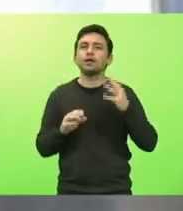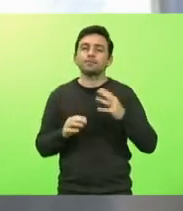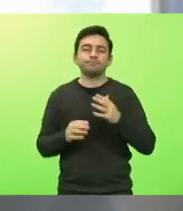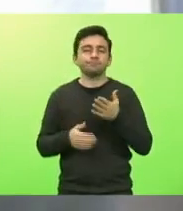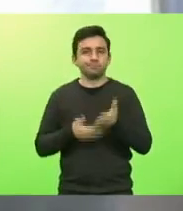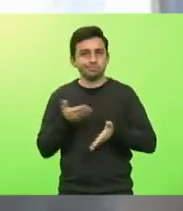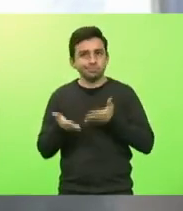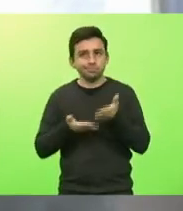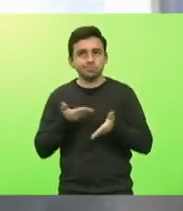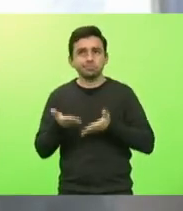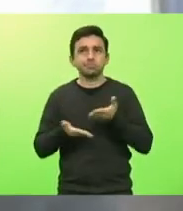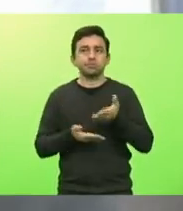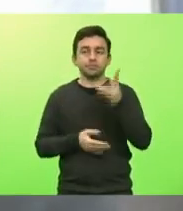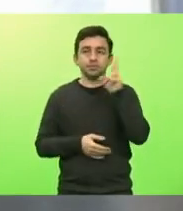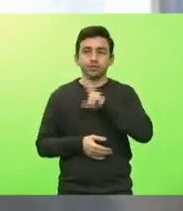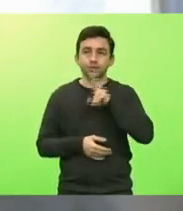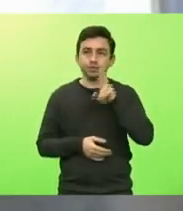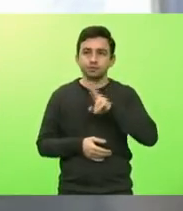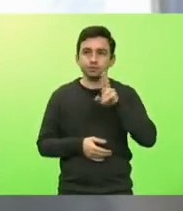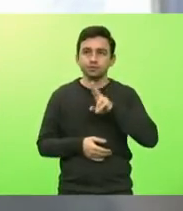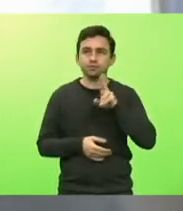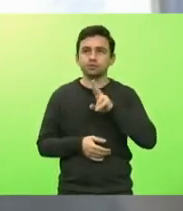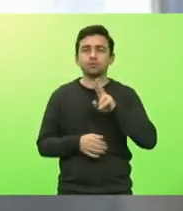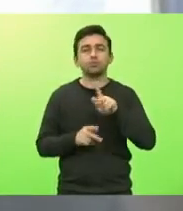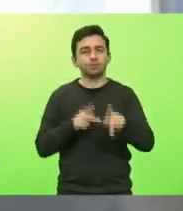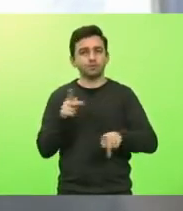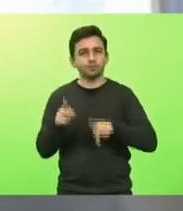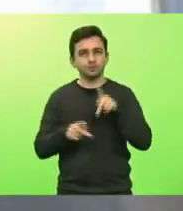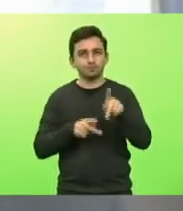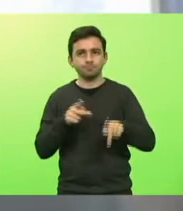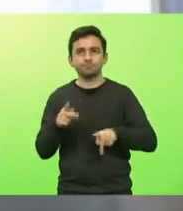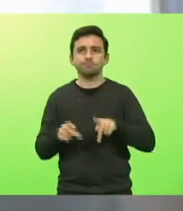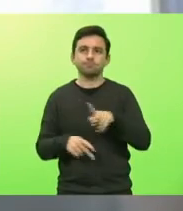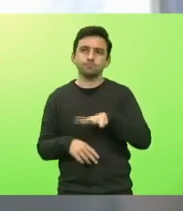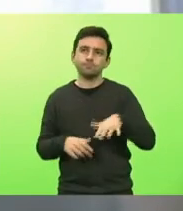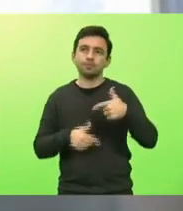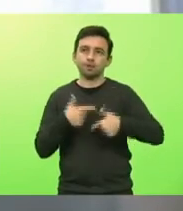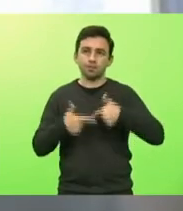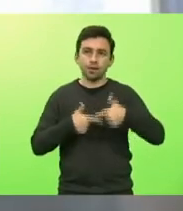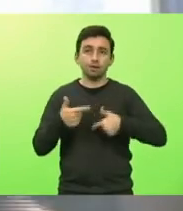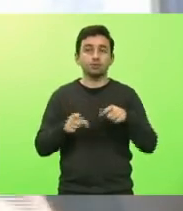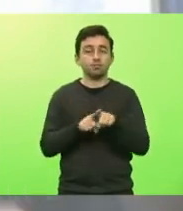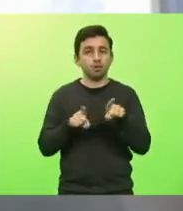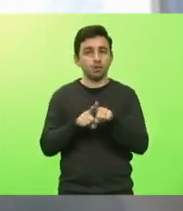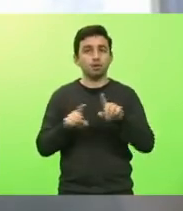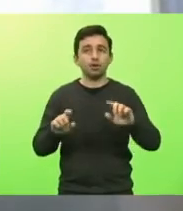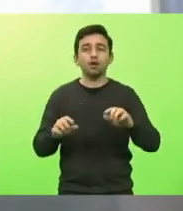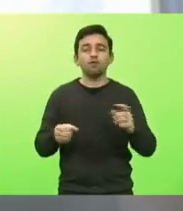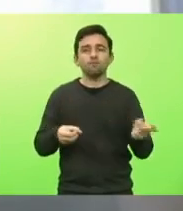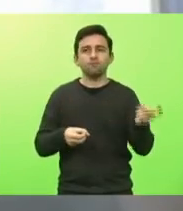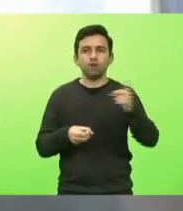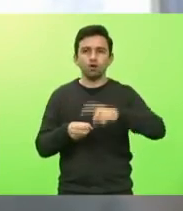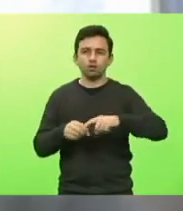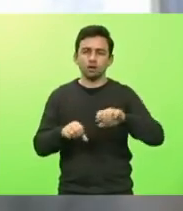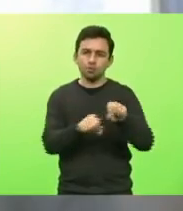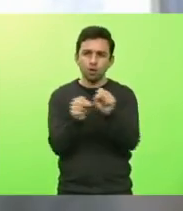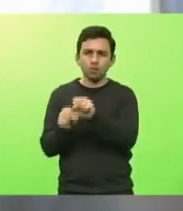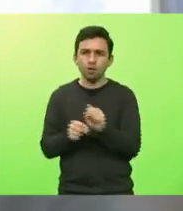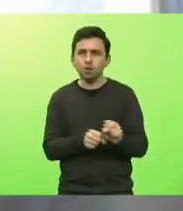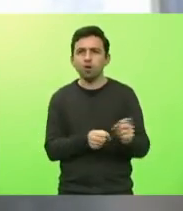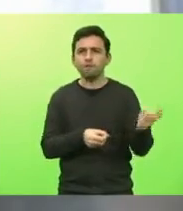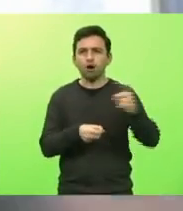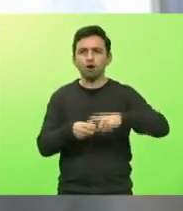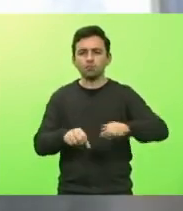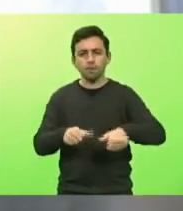de emergência à população e no trabalho da recuperação dos estragos. Claro